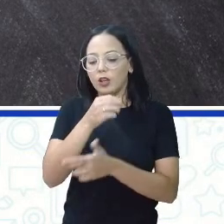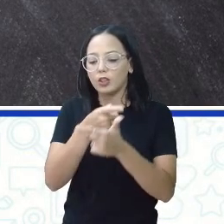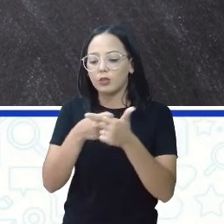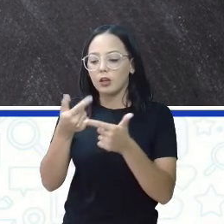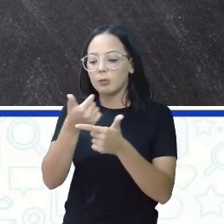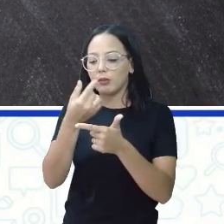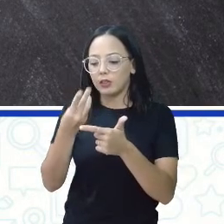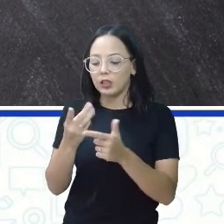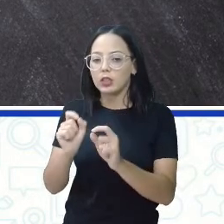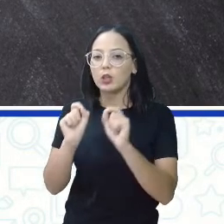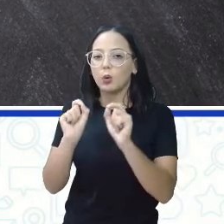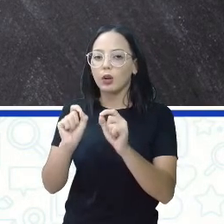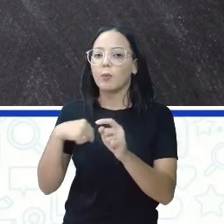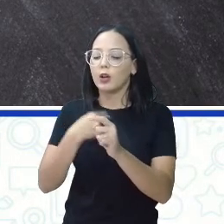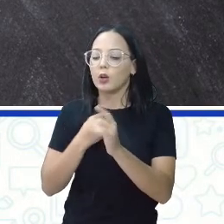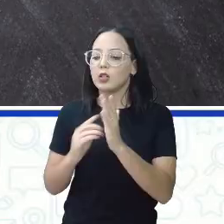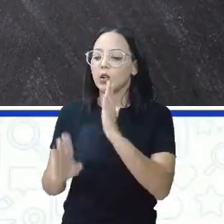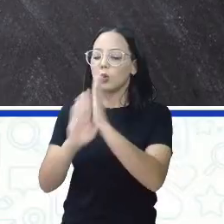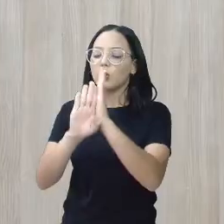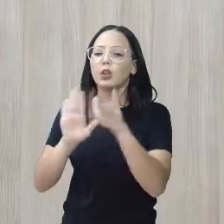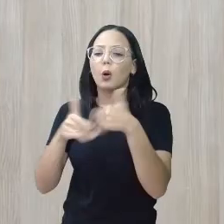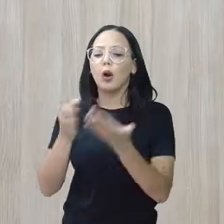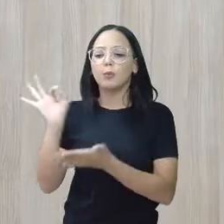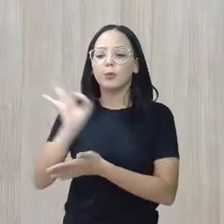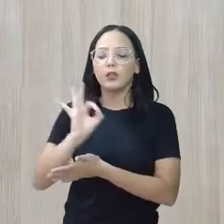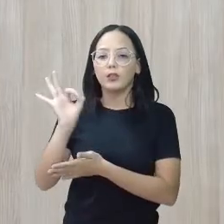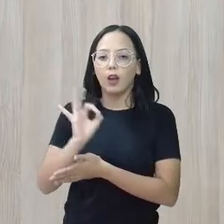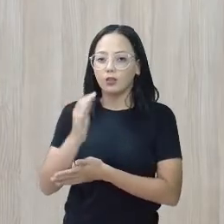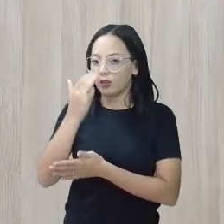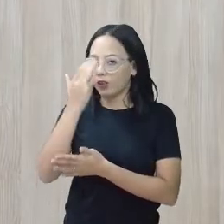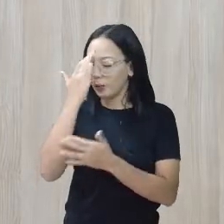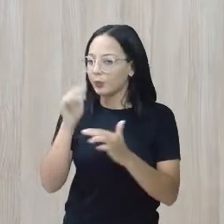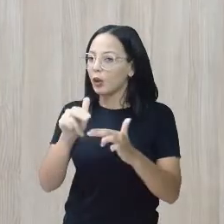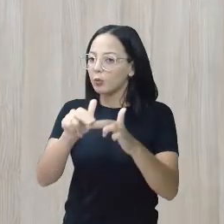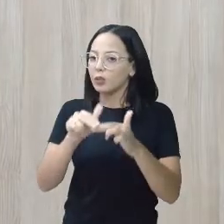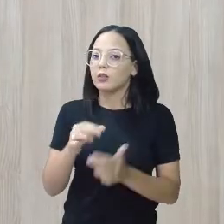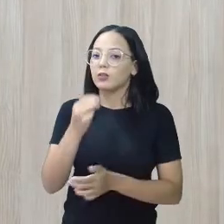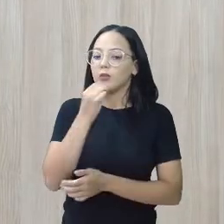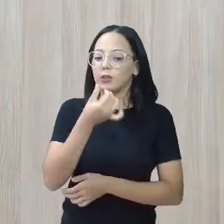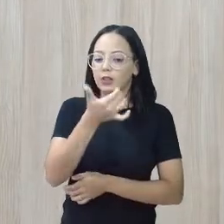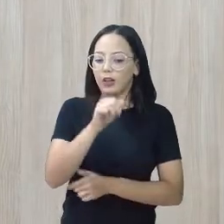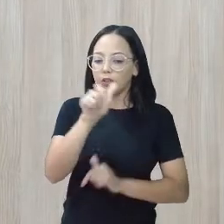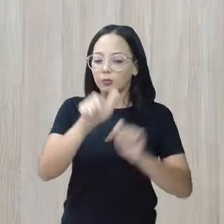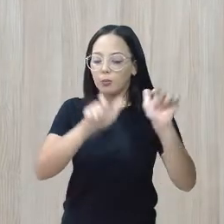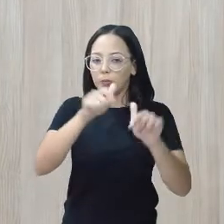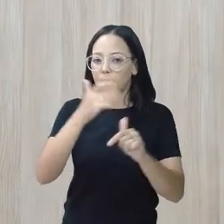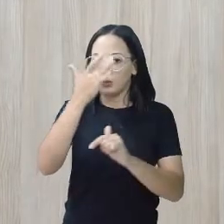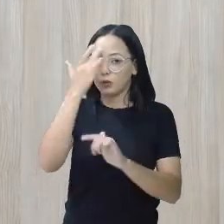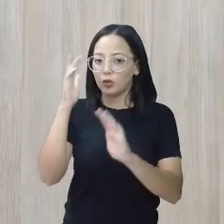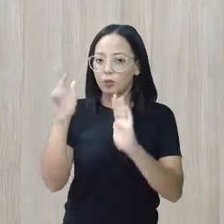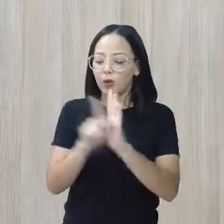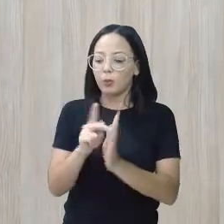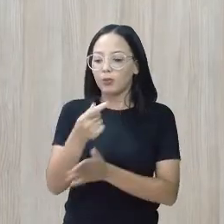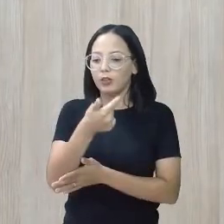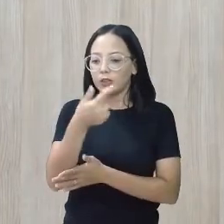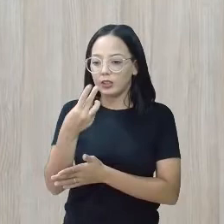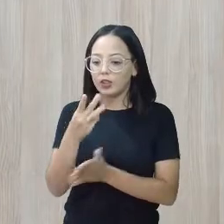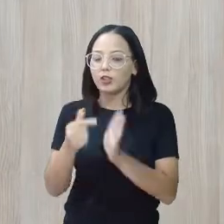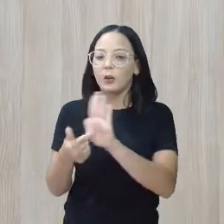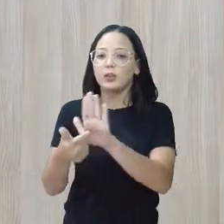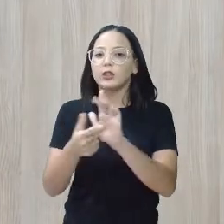para 23 para achar quem que é esse percentual. Então, 10 pessoas das 23